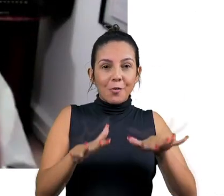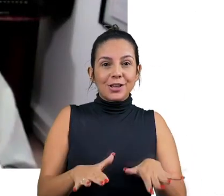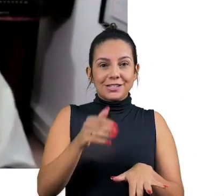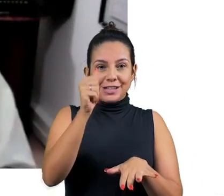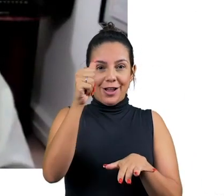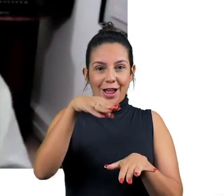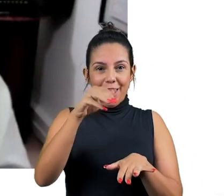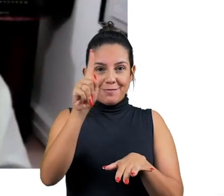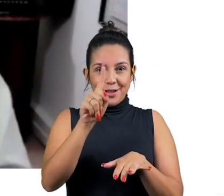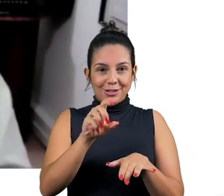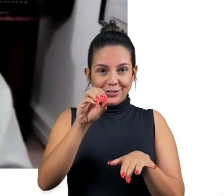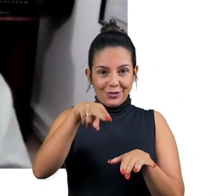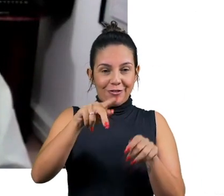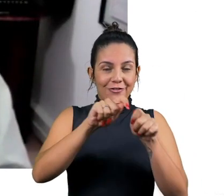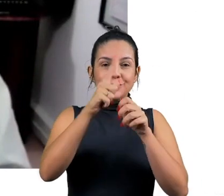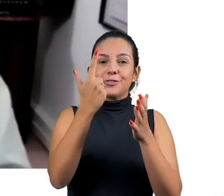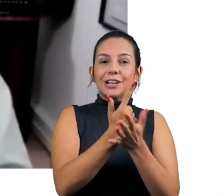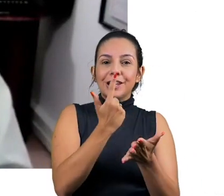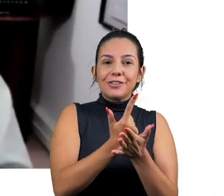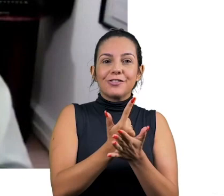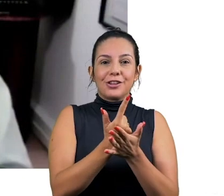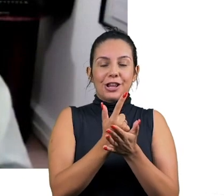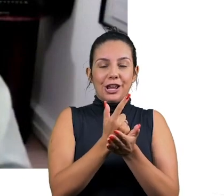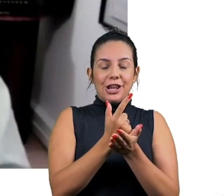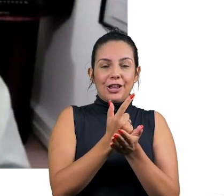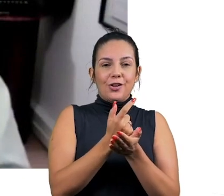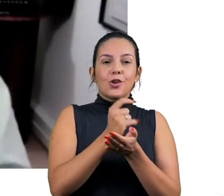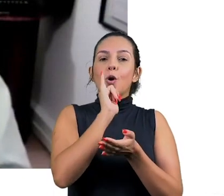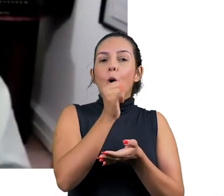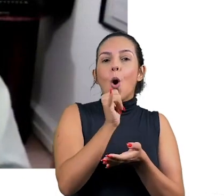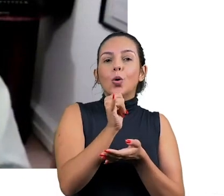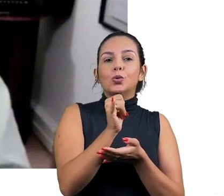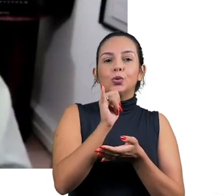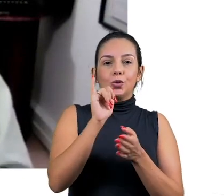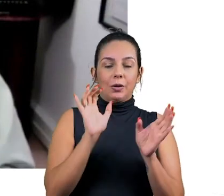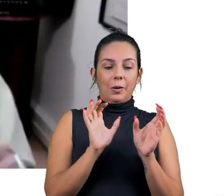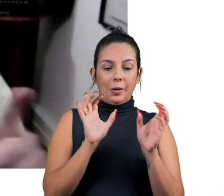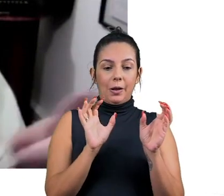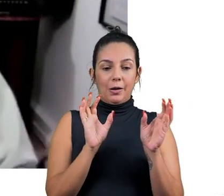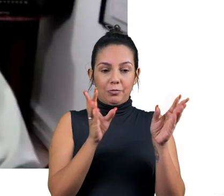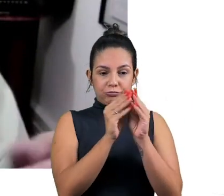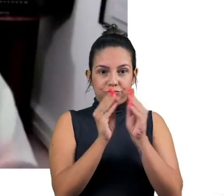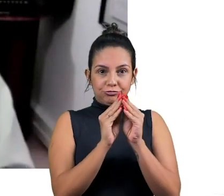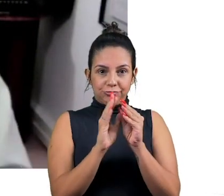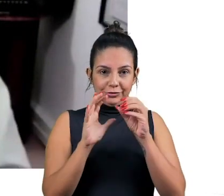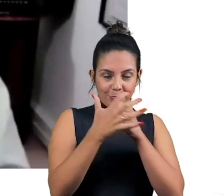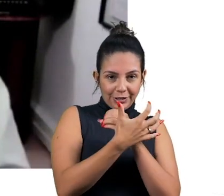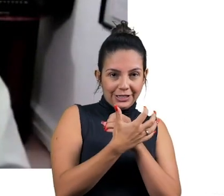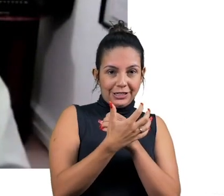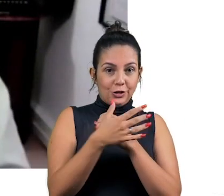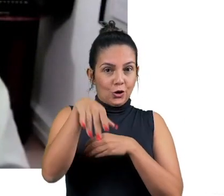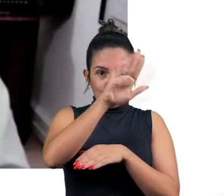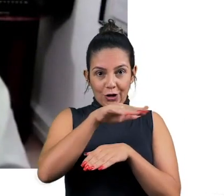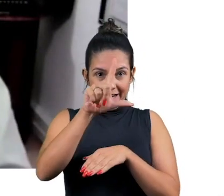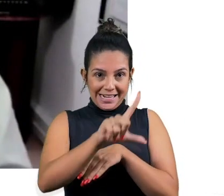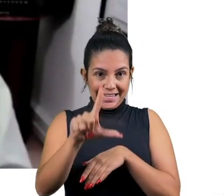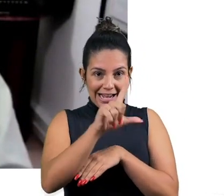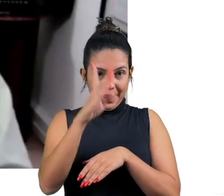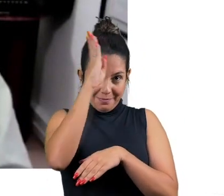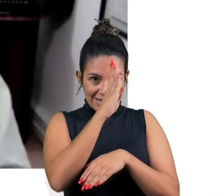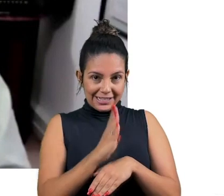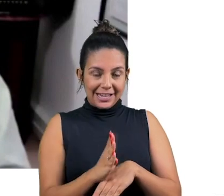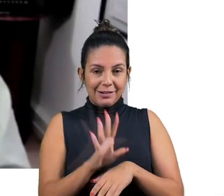quis fazer um livro, um e-book de contos sobre a pandemia com as agências literárias